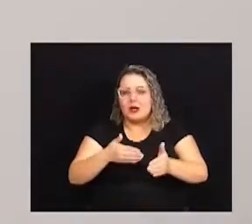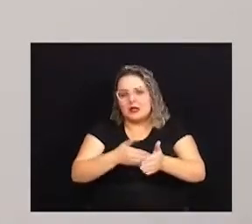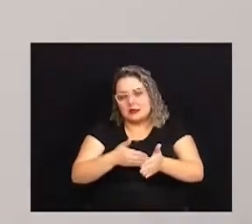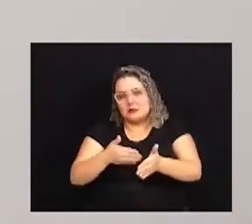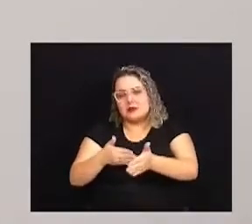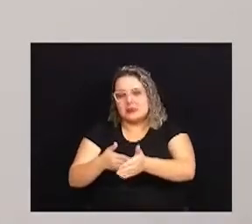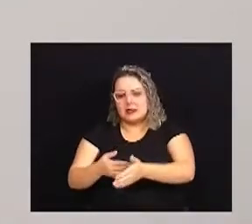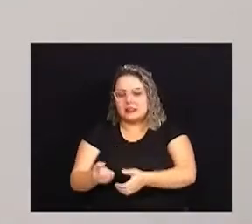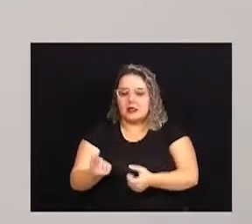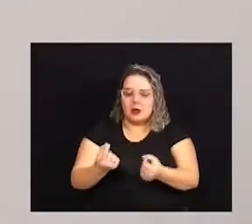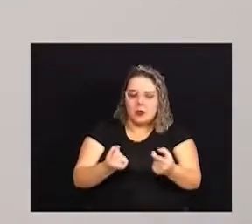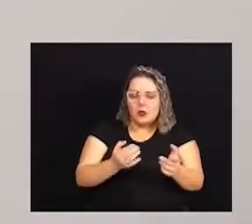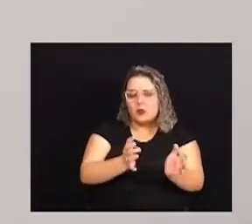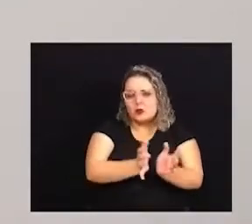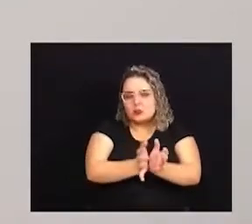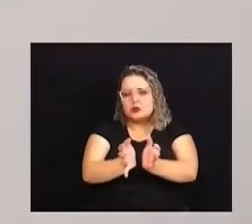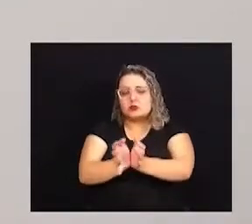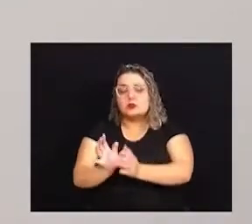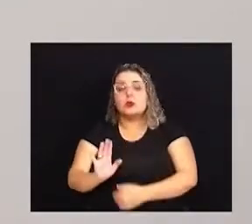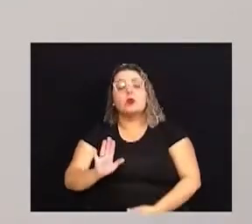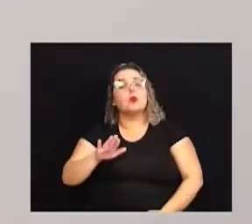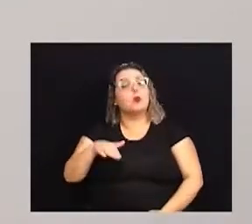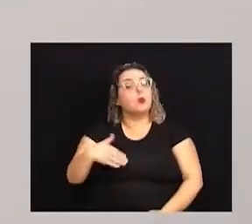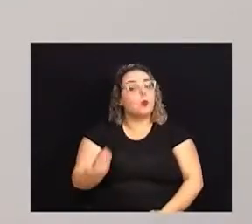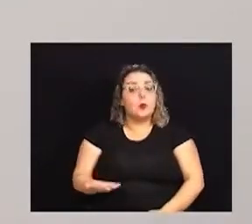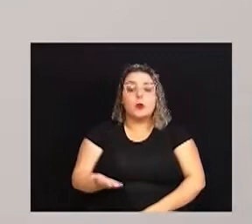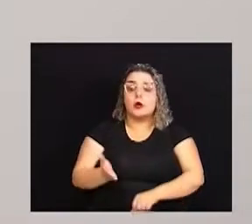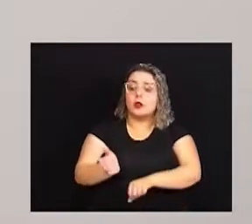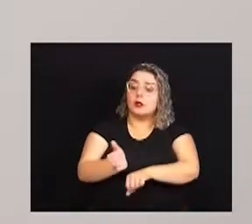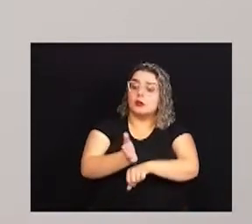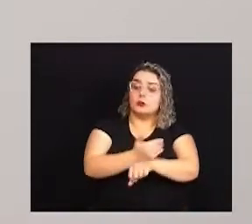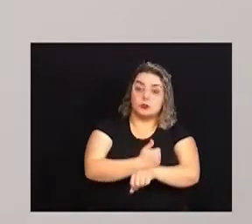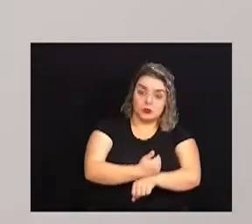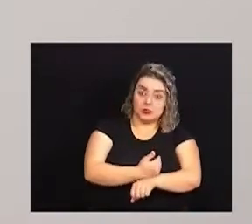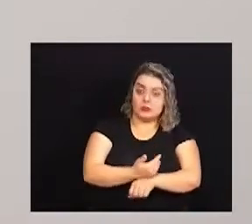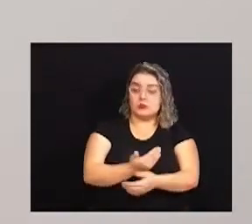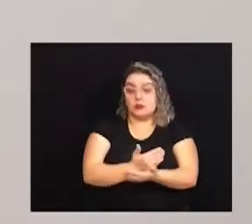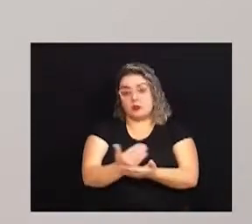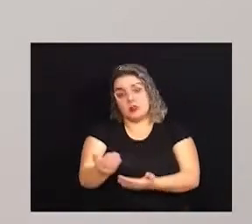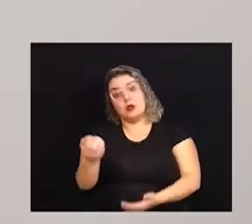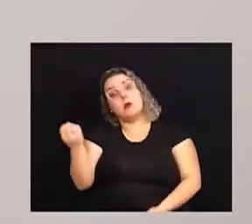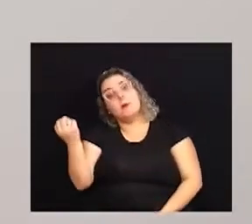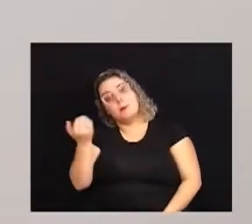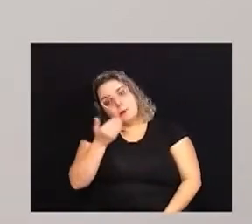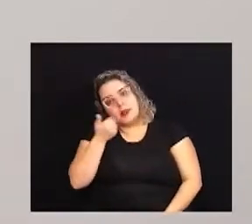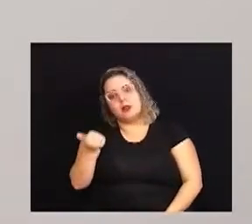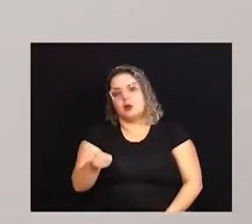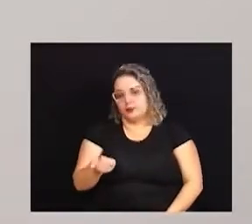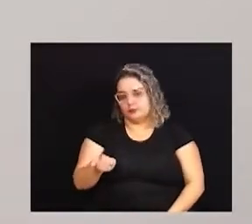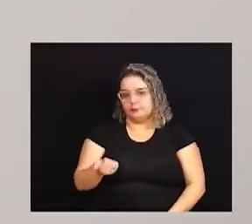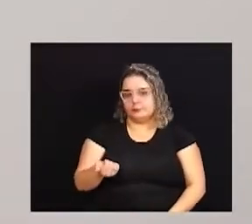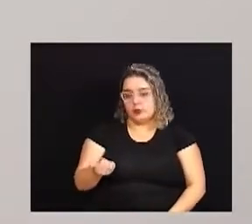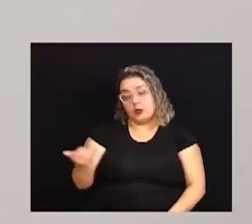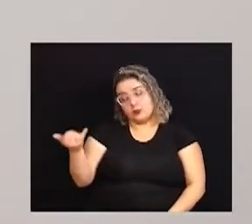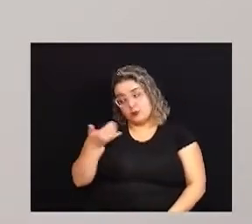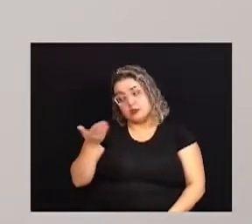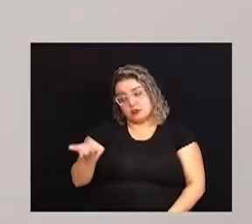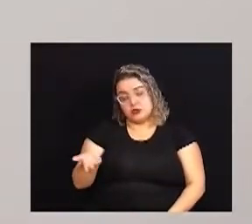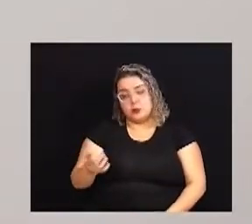assim, restrita a alguns grupos. Mas quanto antes você começar, melhor. Porque aquilo que você